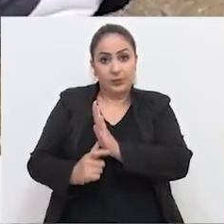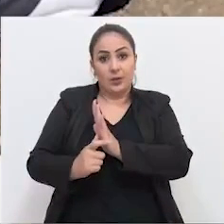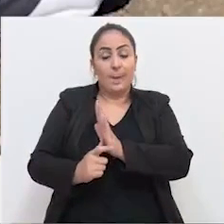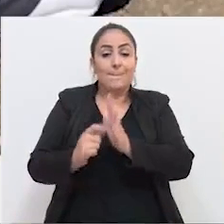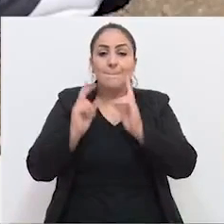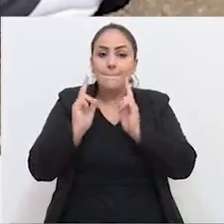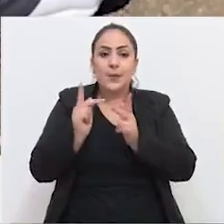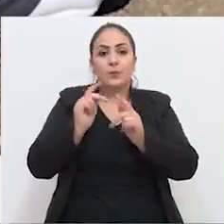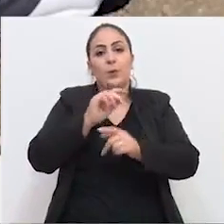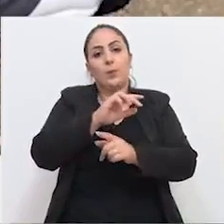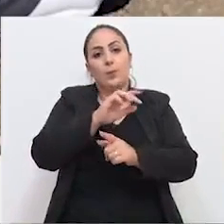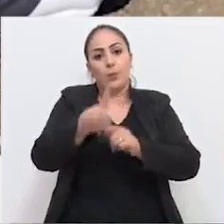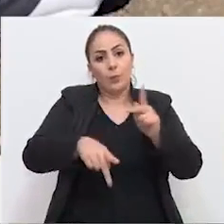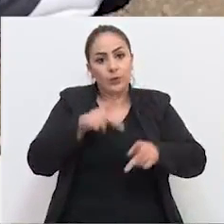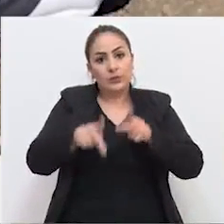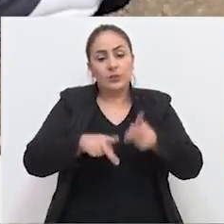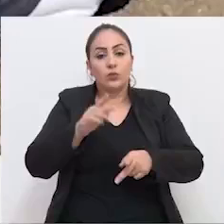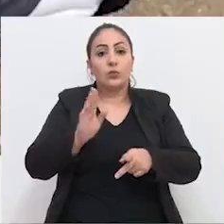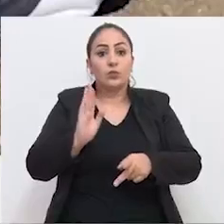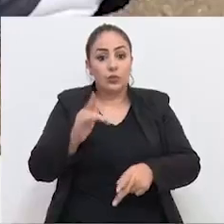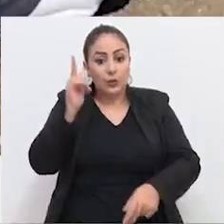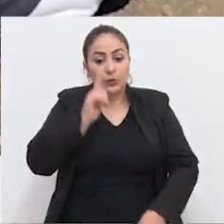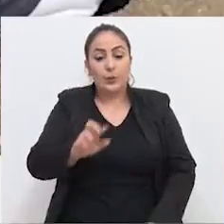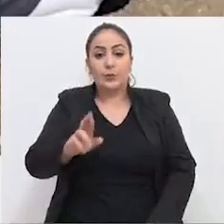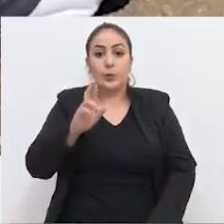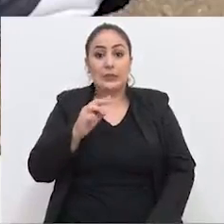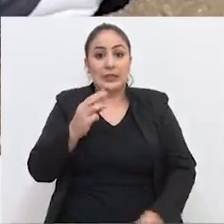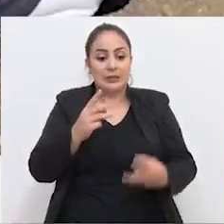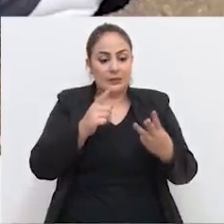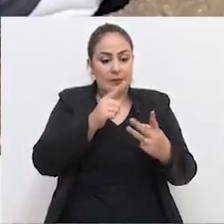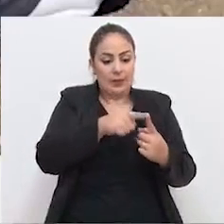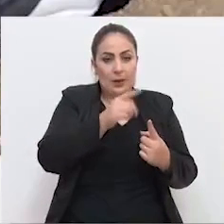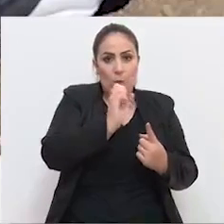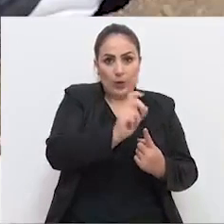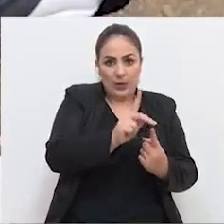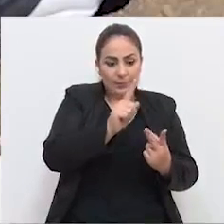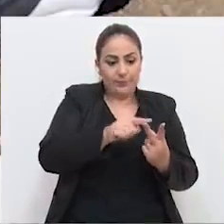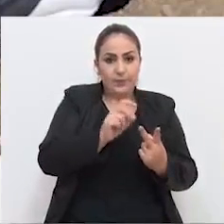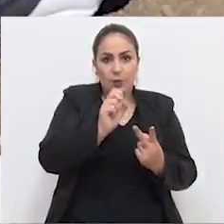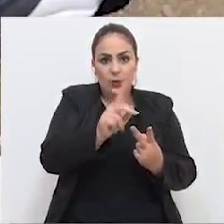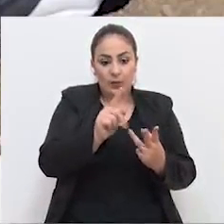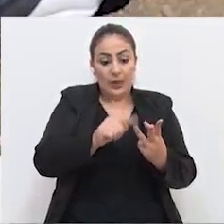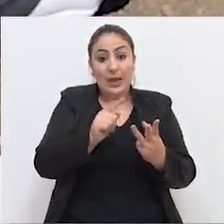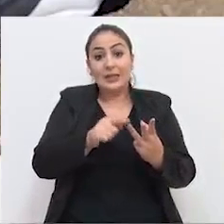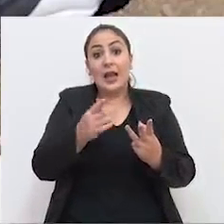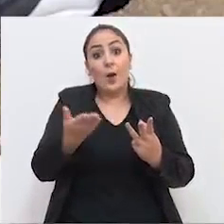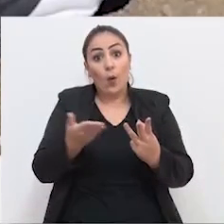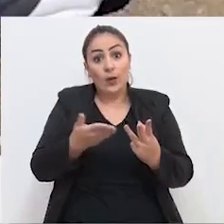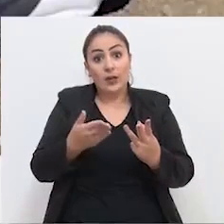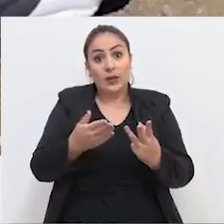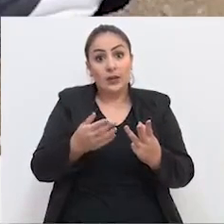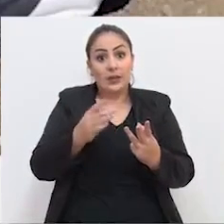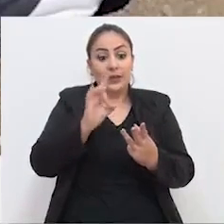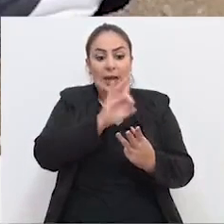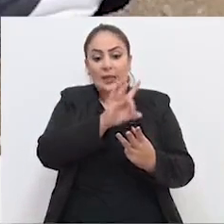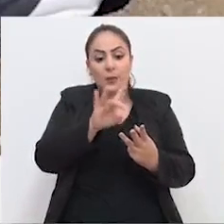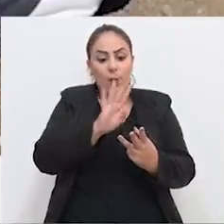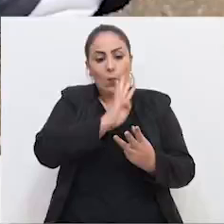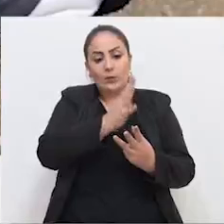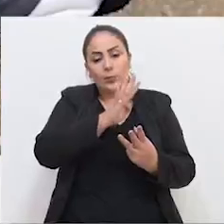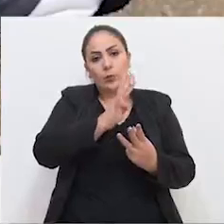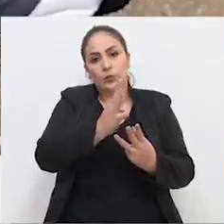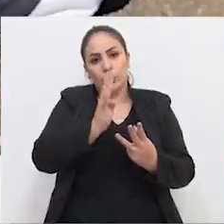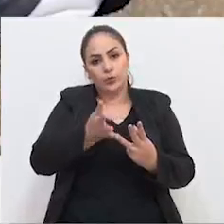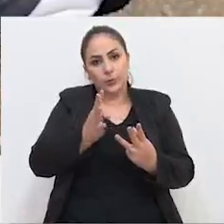população. Então agora já temos resultados da terceira fase, cada uma delas com mais do que 4.000 pessoas. Só para que se tenha